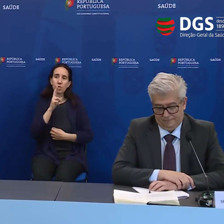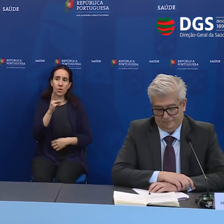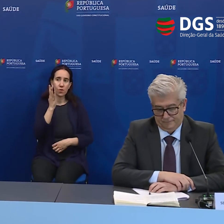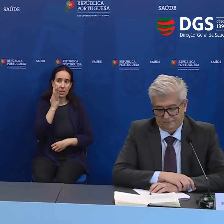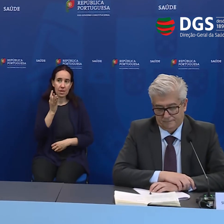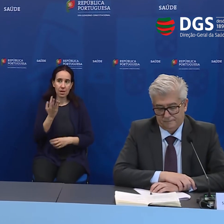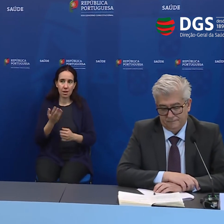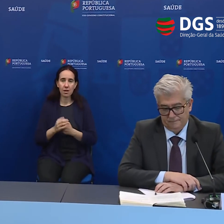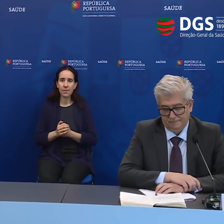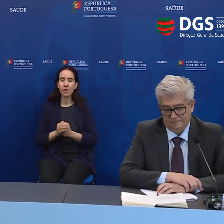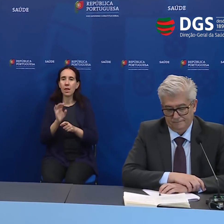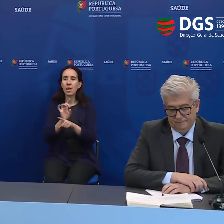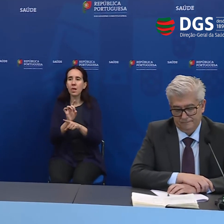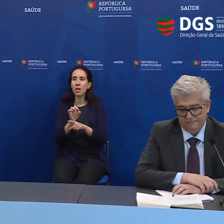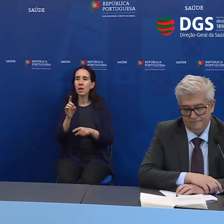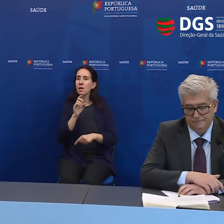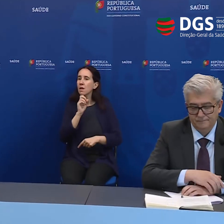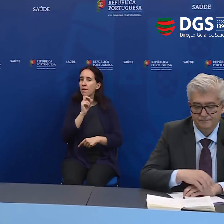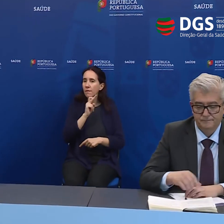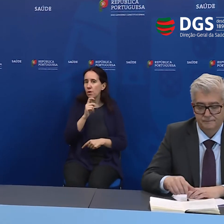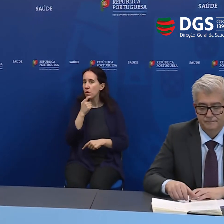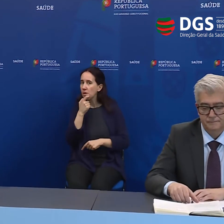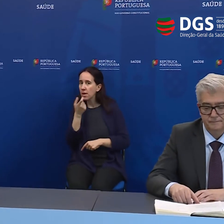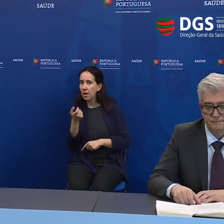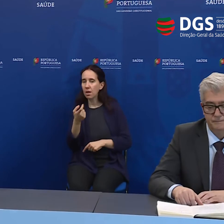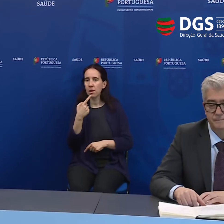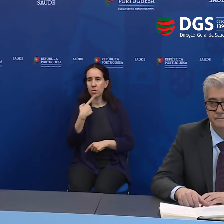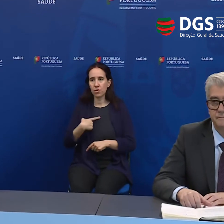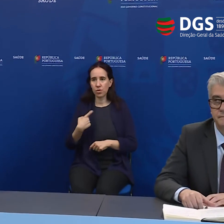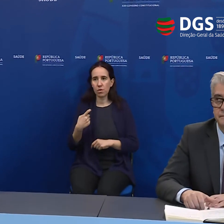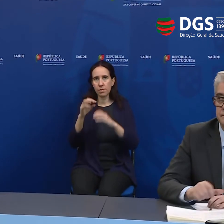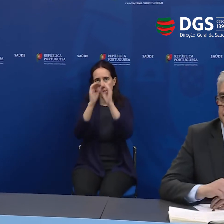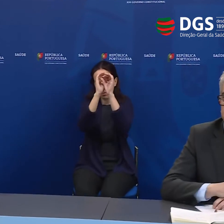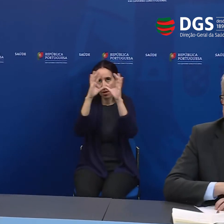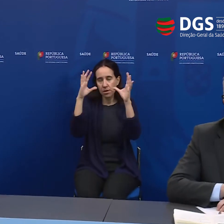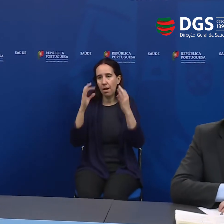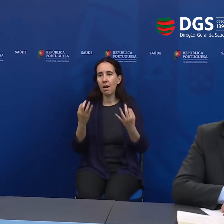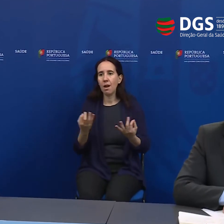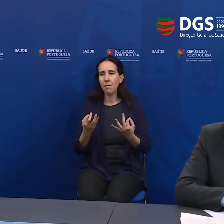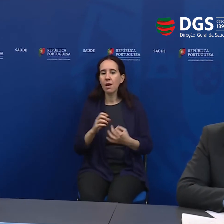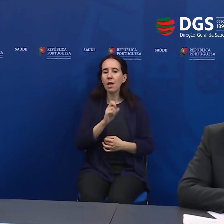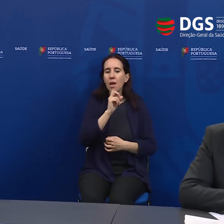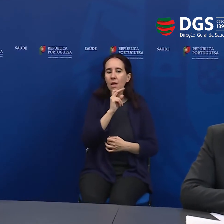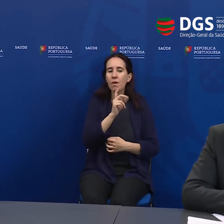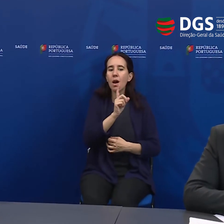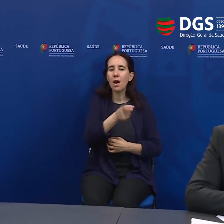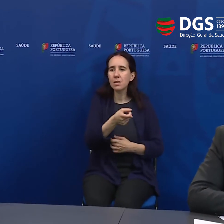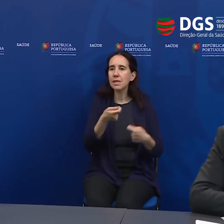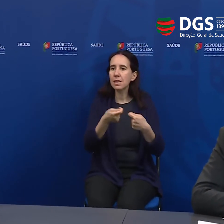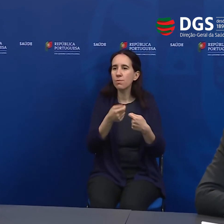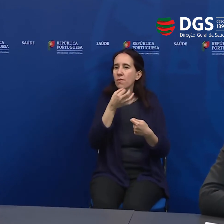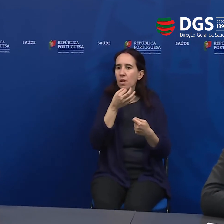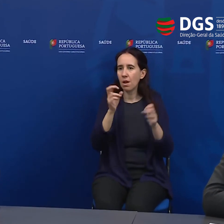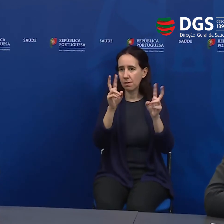responder. Em relação à questão dos avós e dos netos, temos que pensar exatamente de que tipo de avós é que estamos a